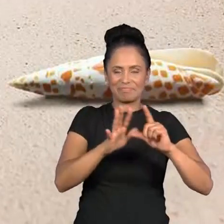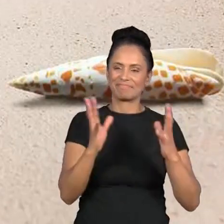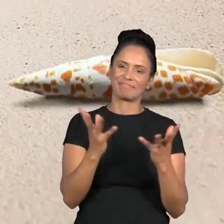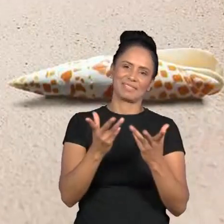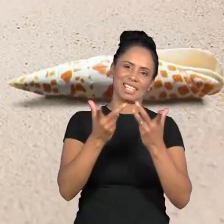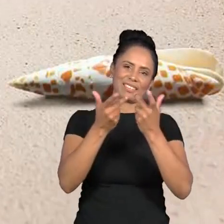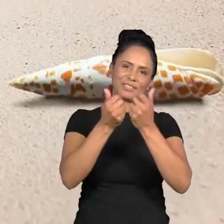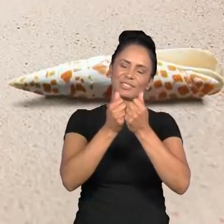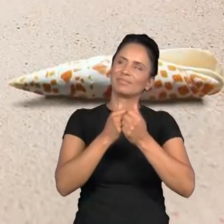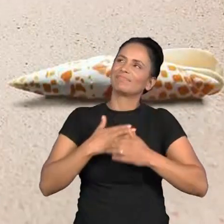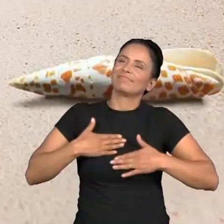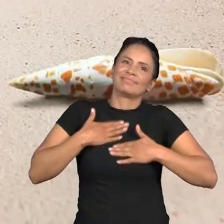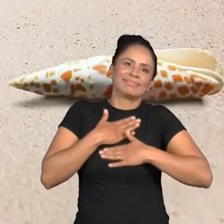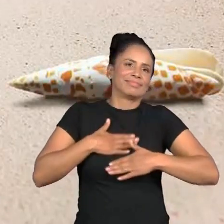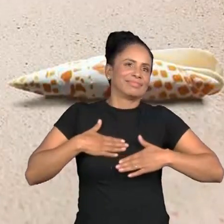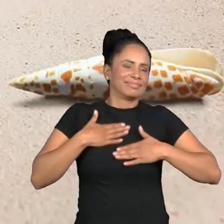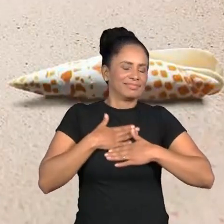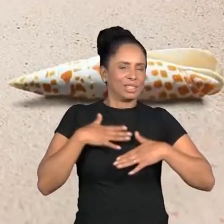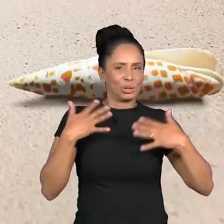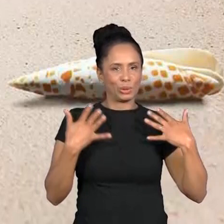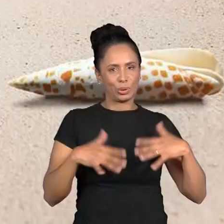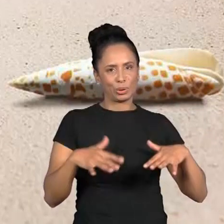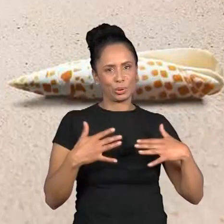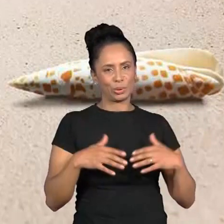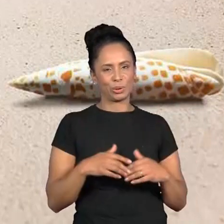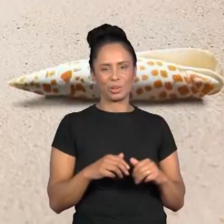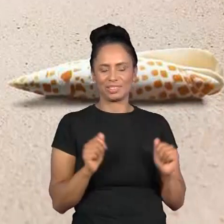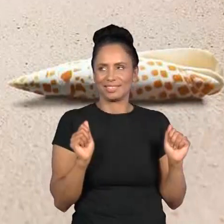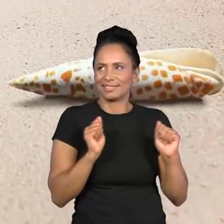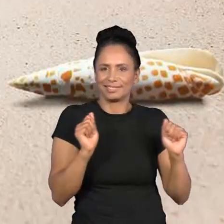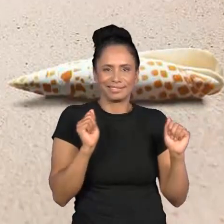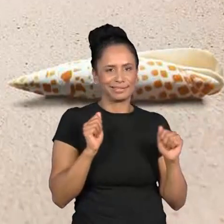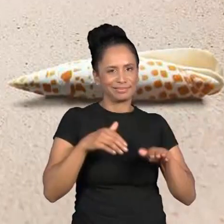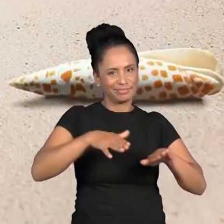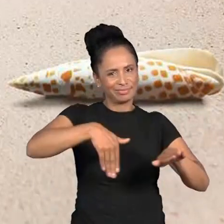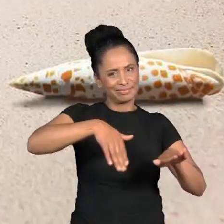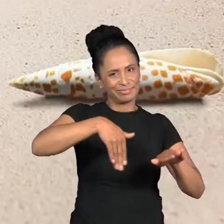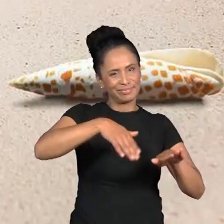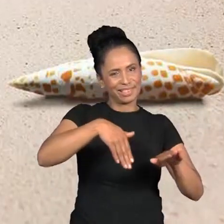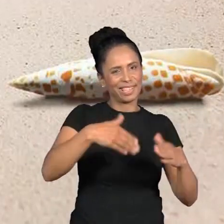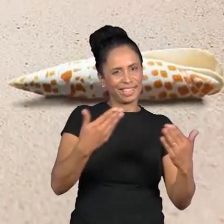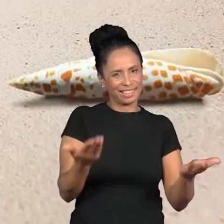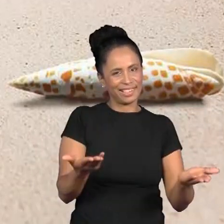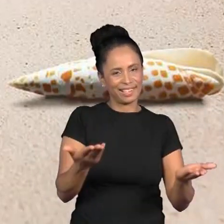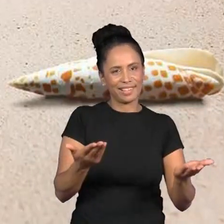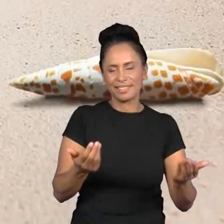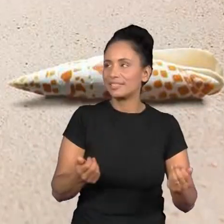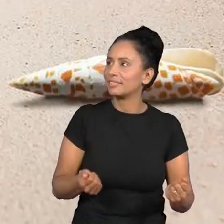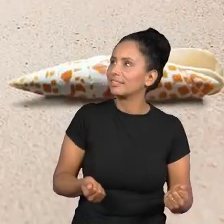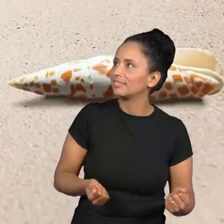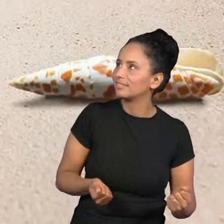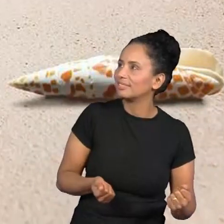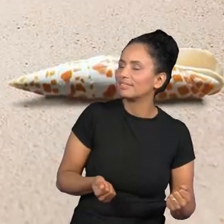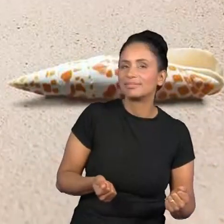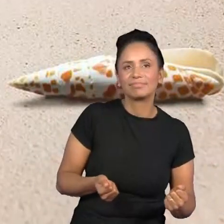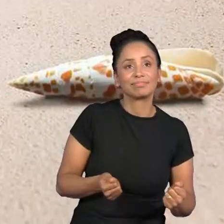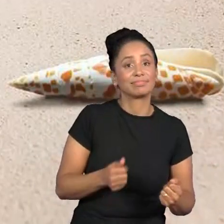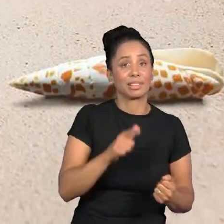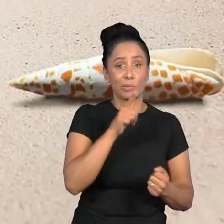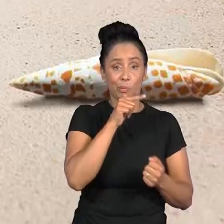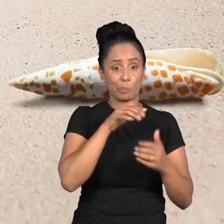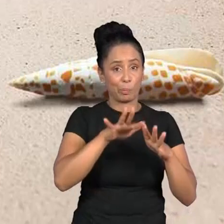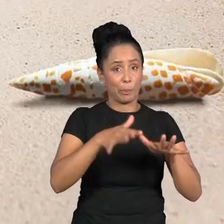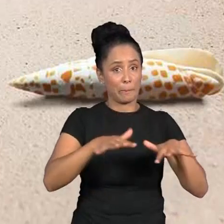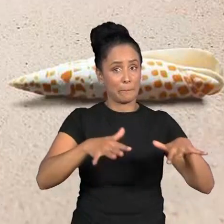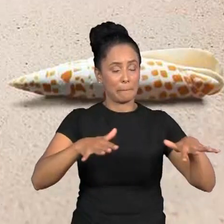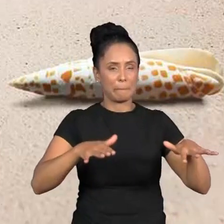mais gostosas que tem. Olha só, então nós vemos ali uma praia, não é? Um mar ali ao fundo,